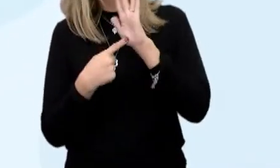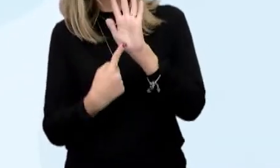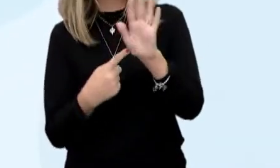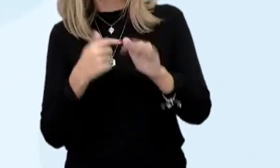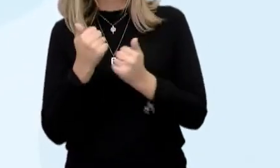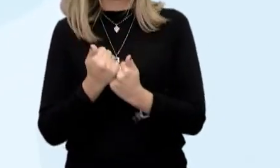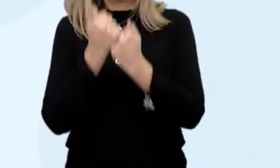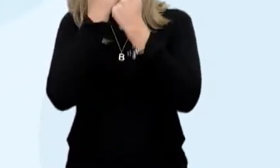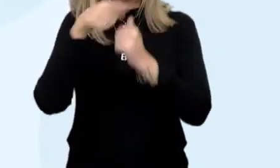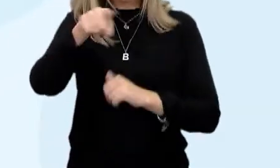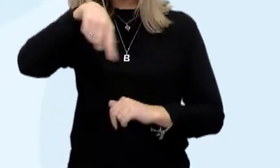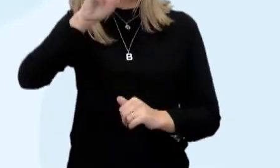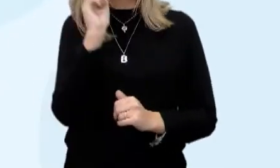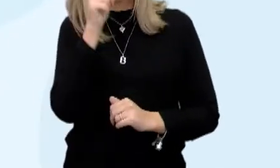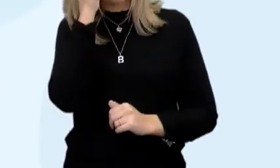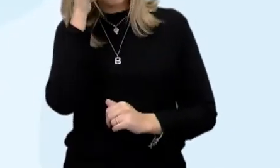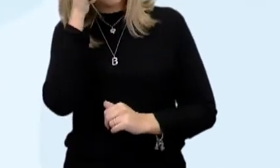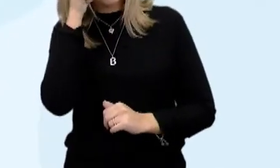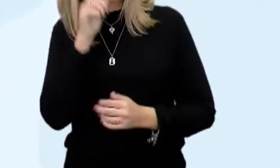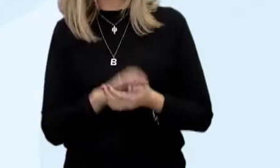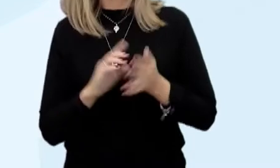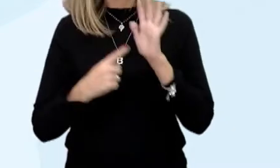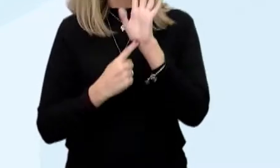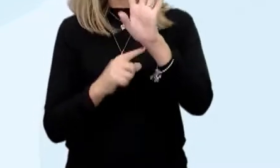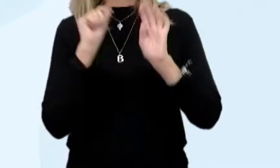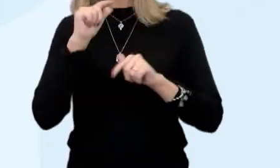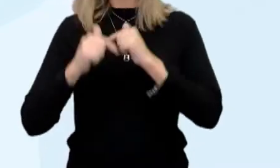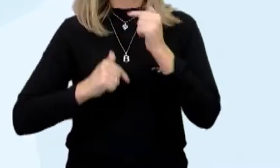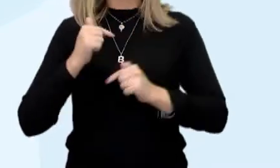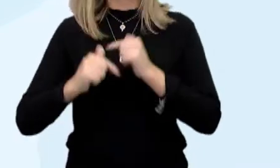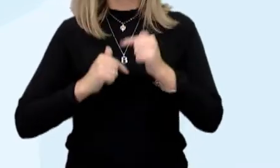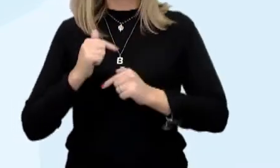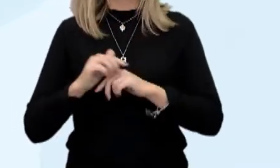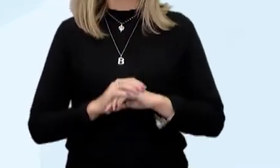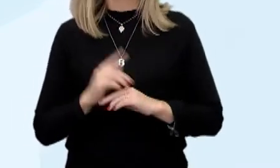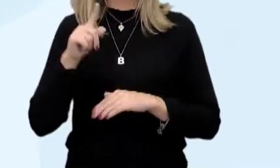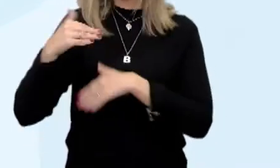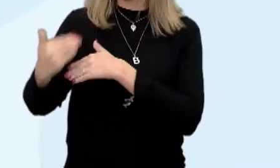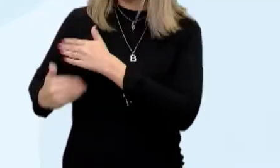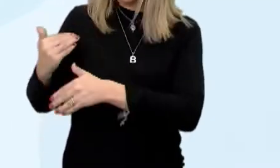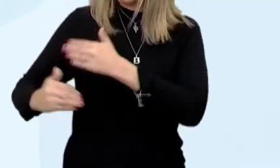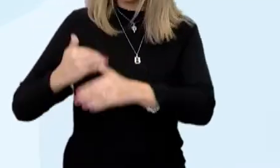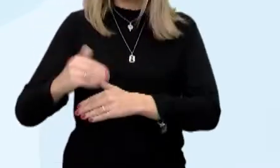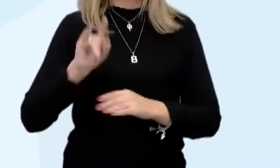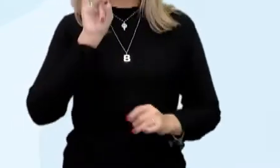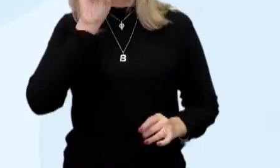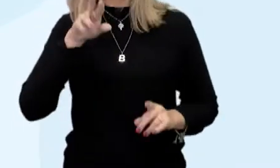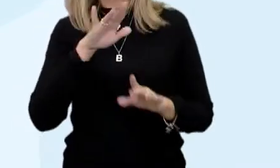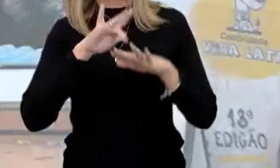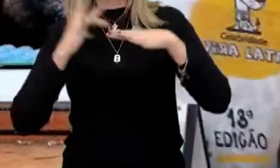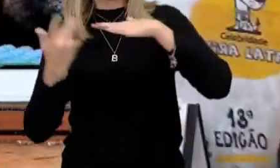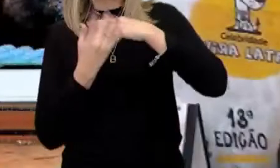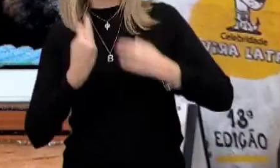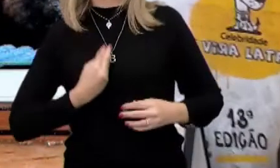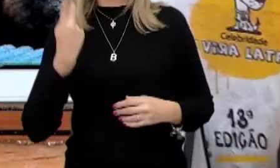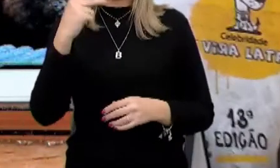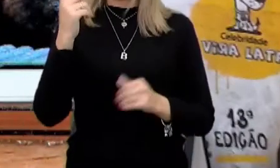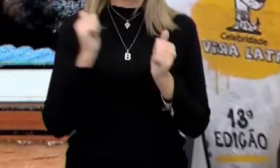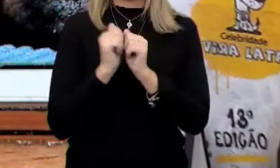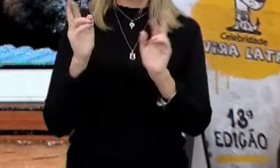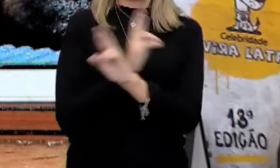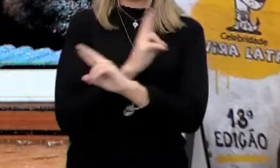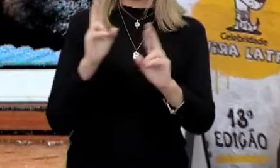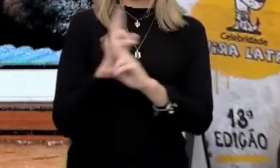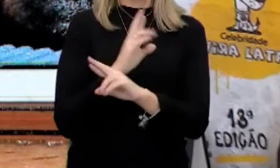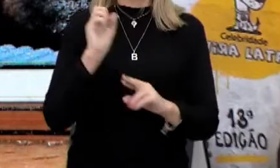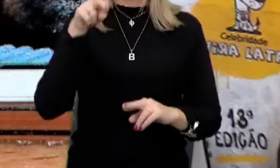vocês podem assistir, tá? Que mostra um pouco do trabalho que a Luli desenvolve, não só nas redes sociais, mas a vida dela e com relação à